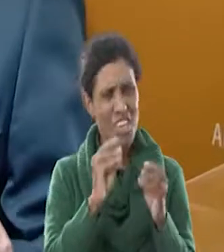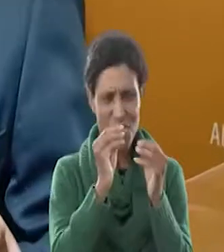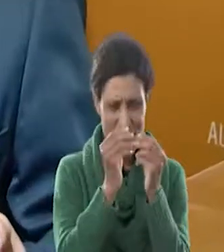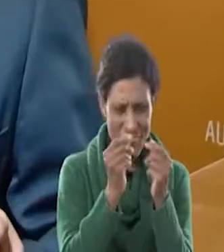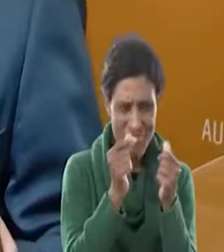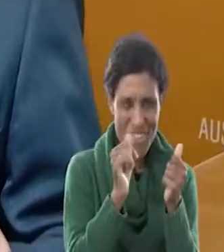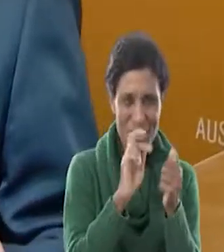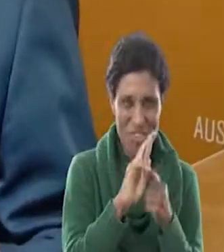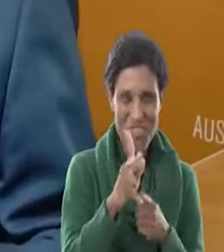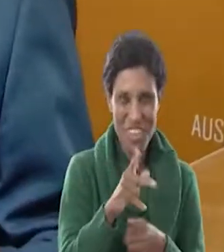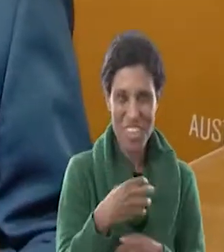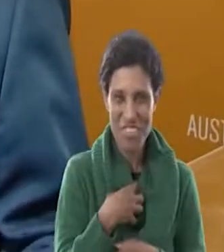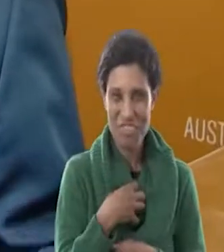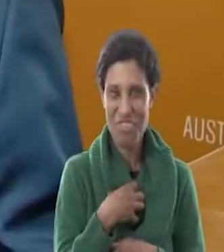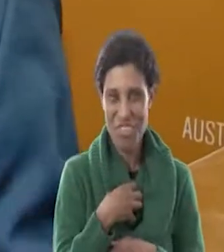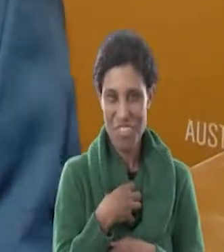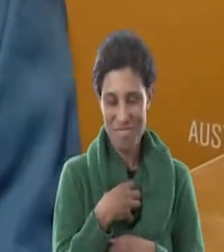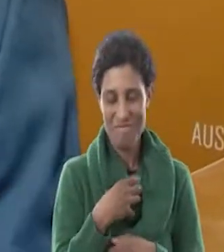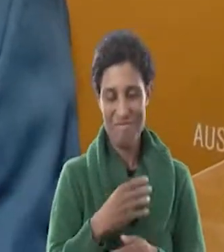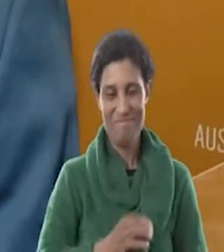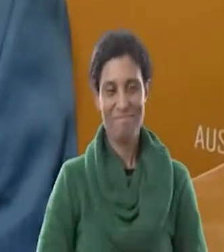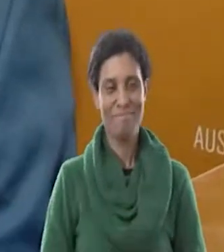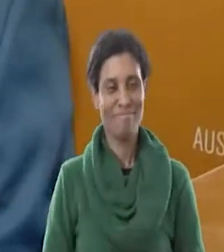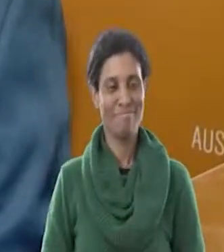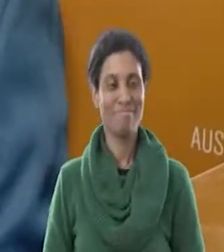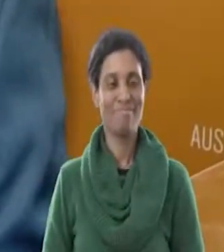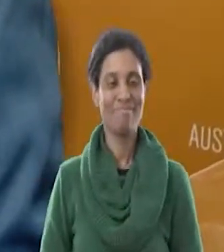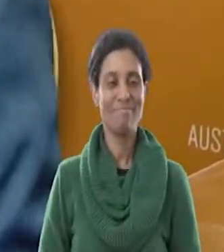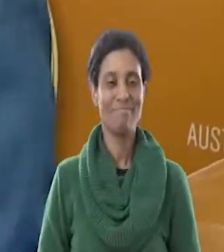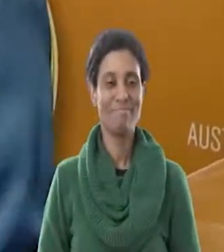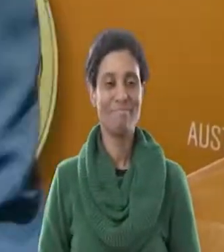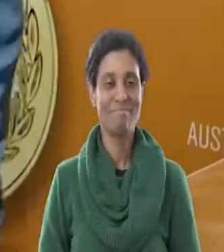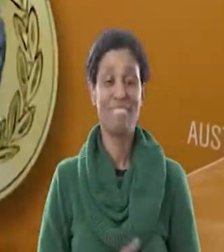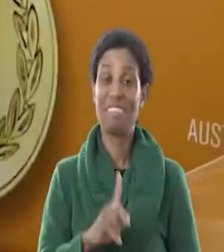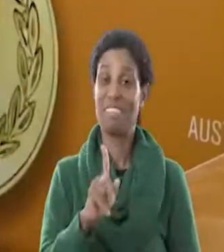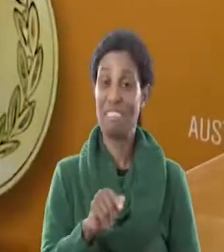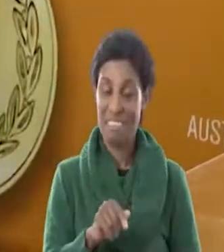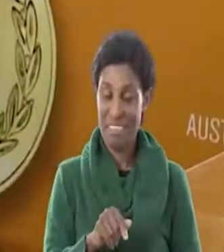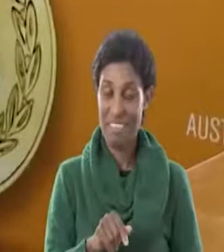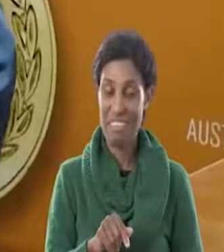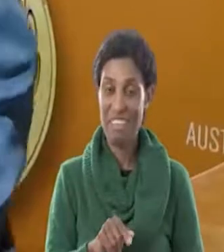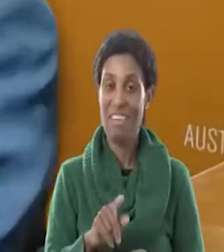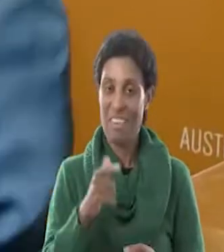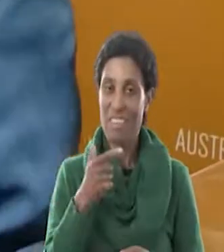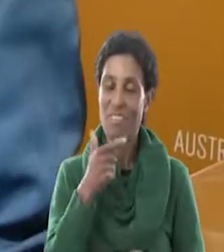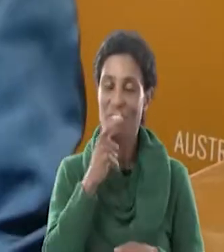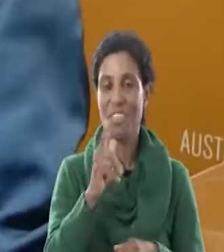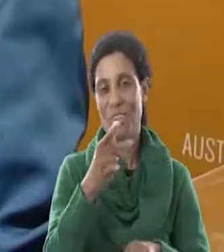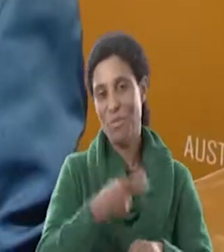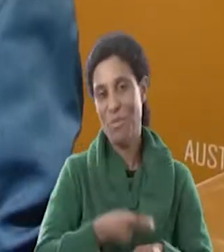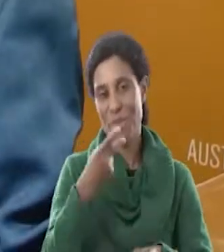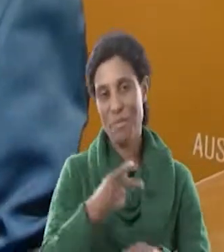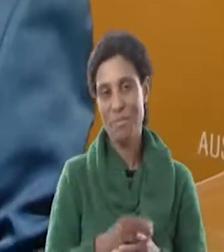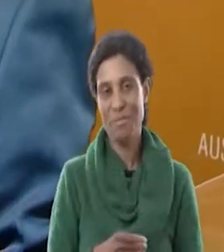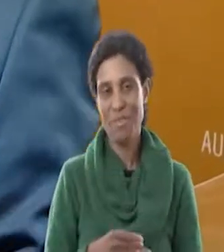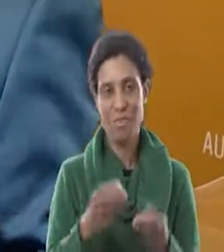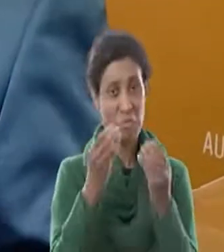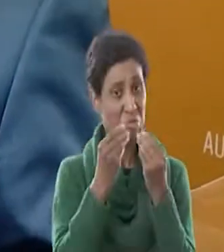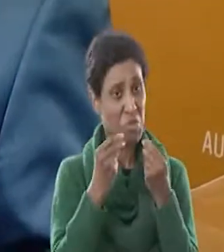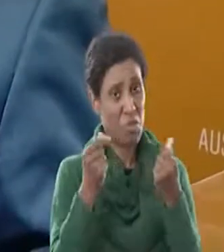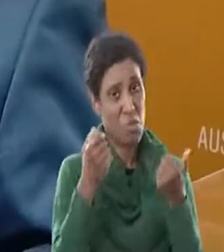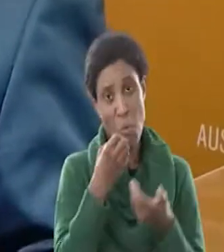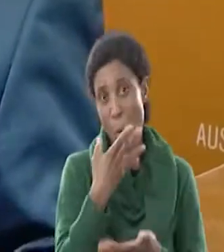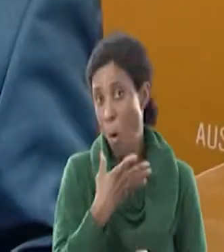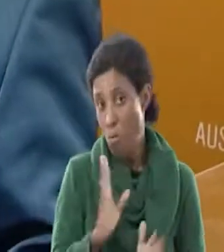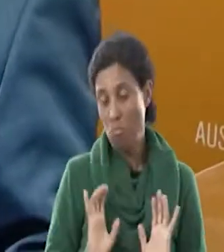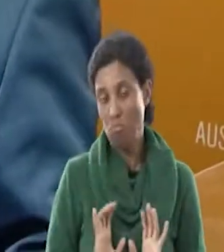Diferente. Vê a textura que ele, ó, escorre com mais dificuldade. Isso, é. Esse é um campeão, foi um dos mel. Mas de sabor,